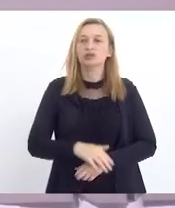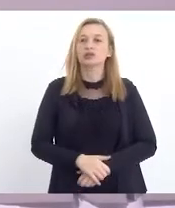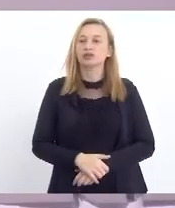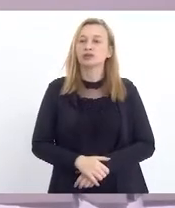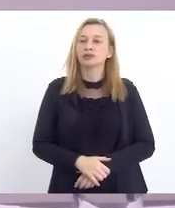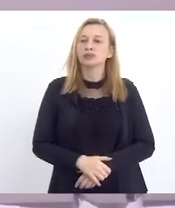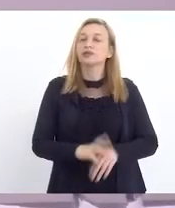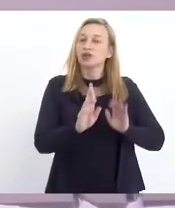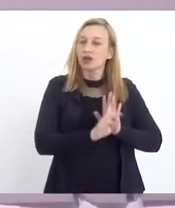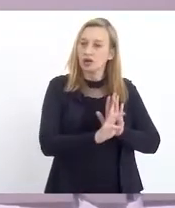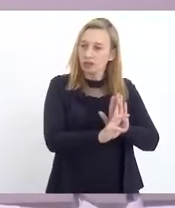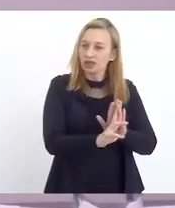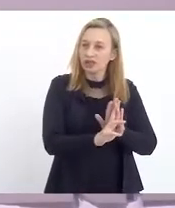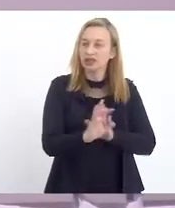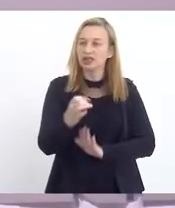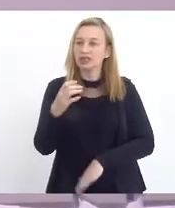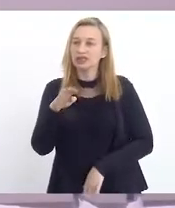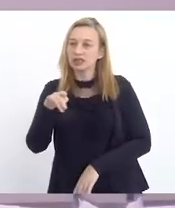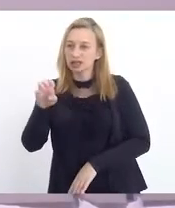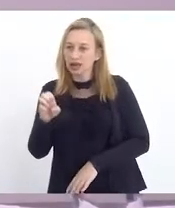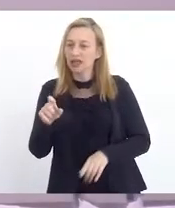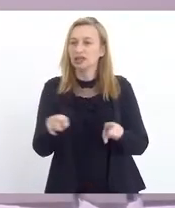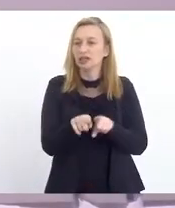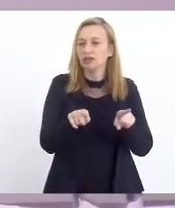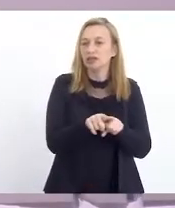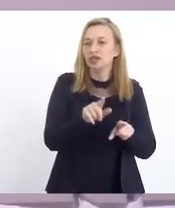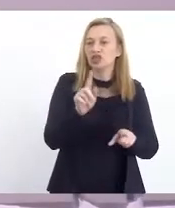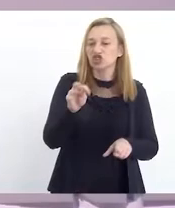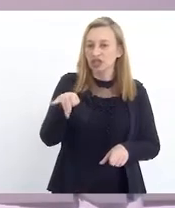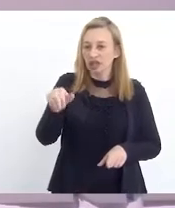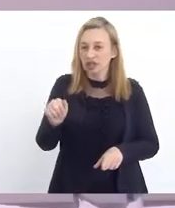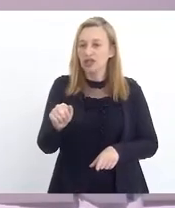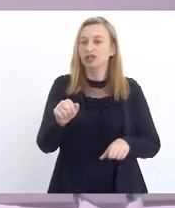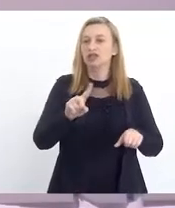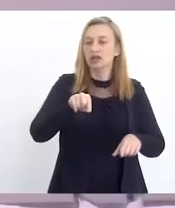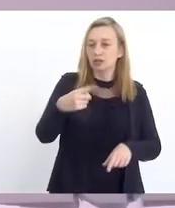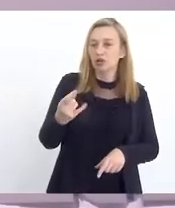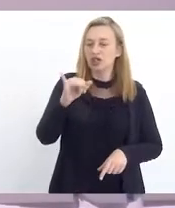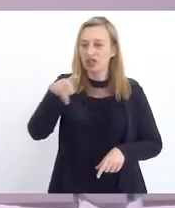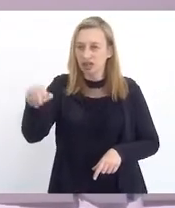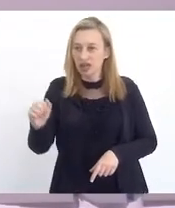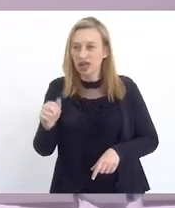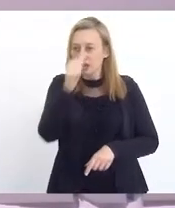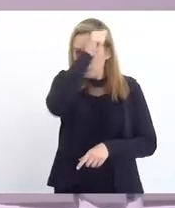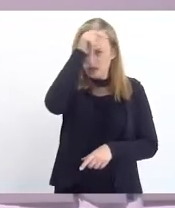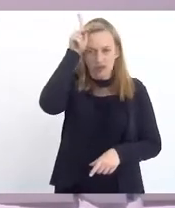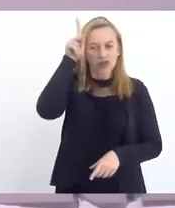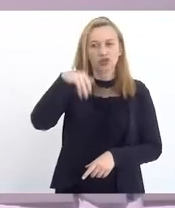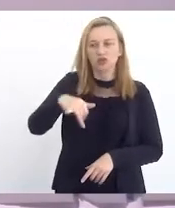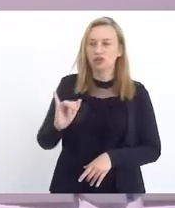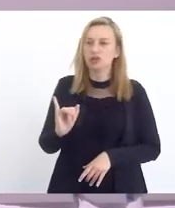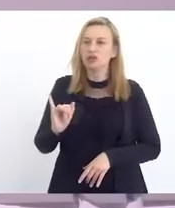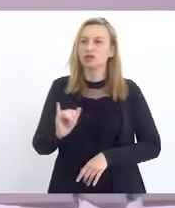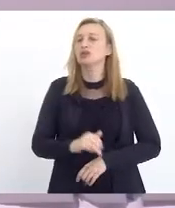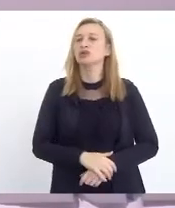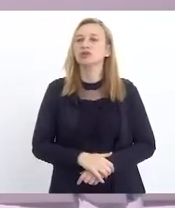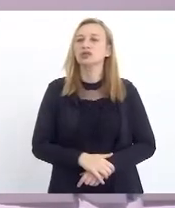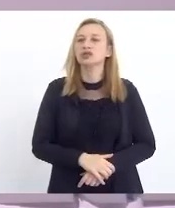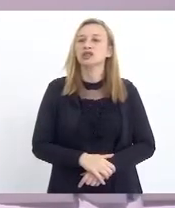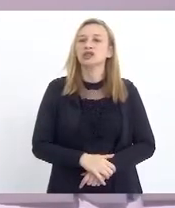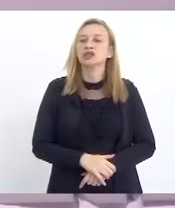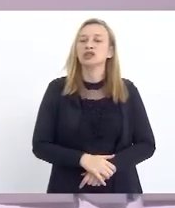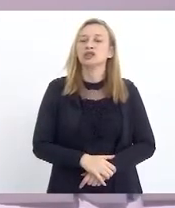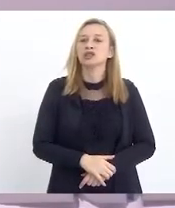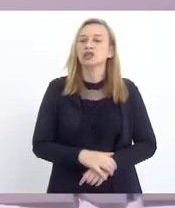que representam a SEDAE, a GENESA, o INEA, a Prefeitura do Nova Iguaçu, que é através do Secretário de